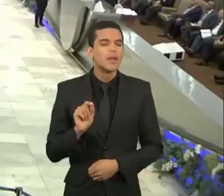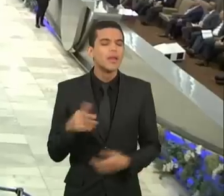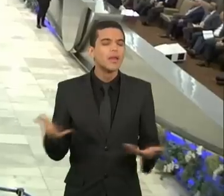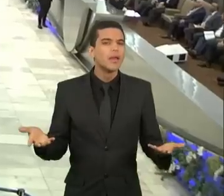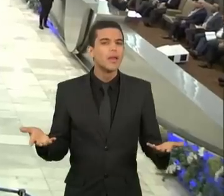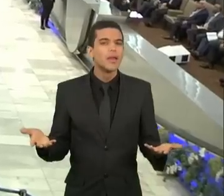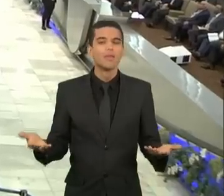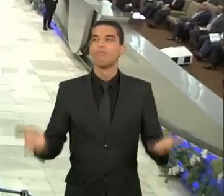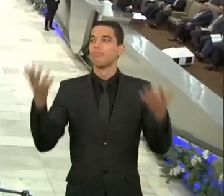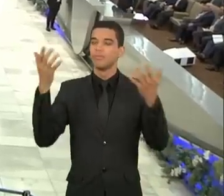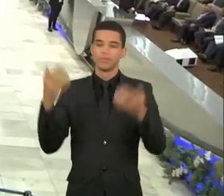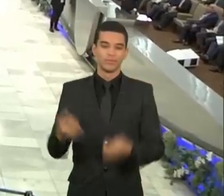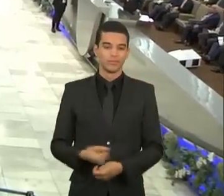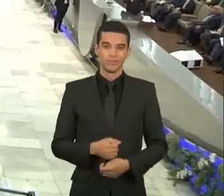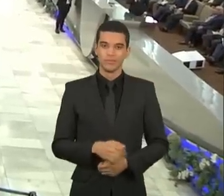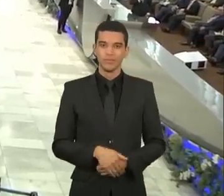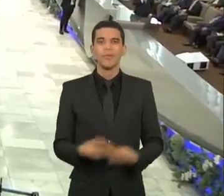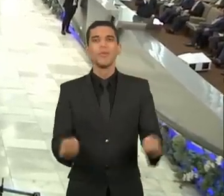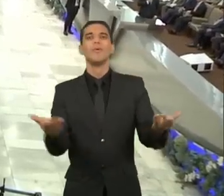Jesus.